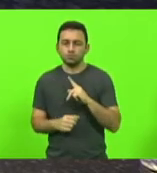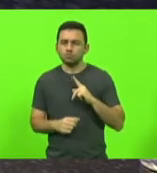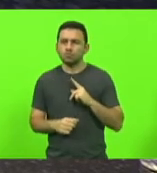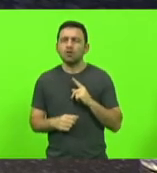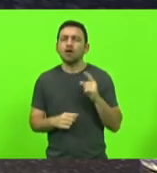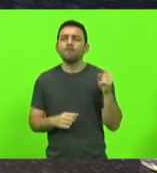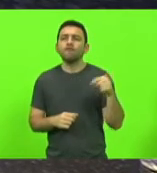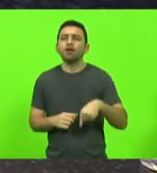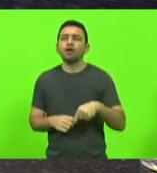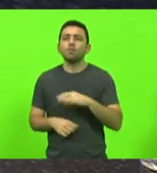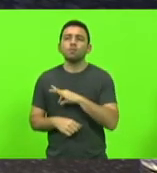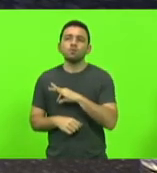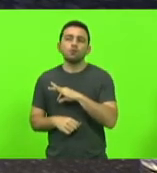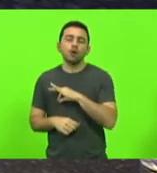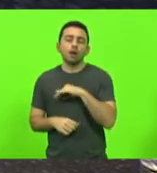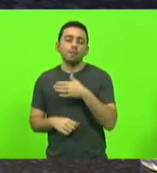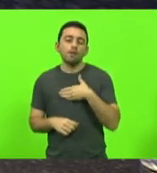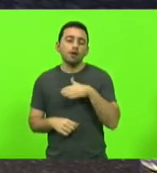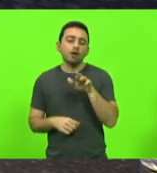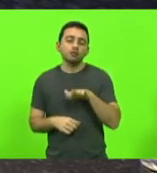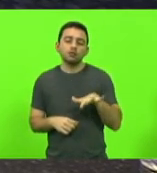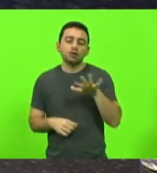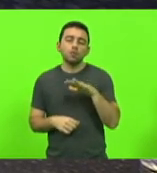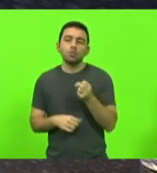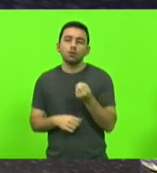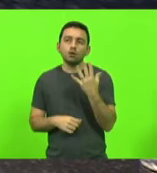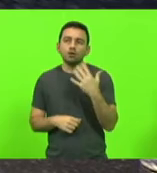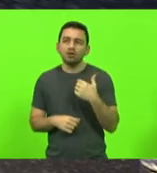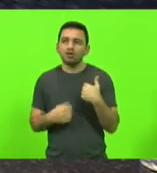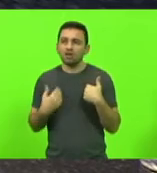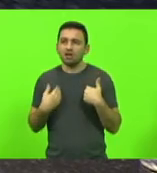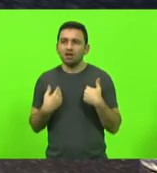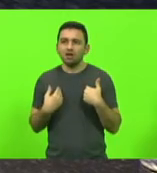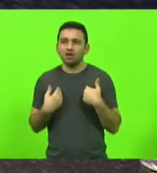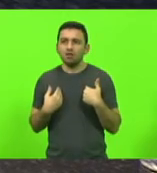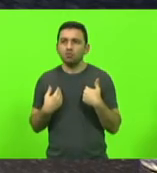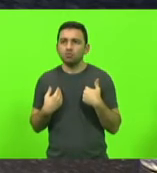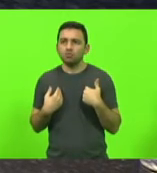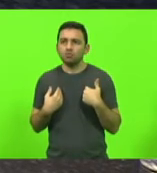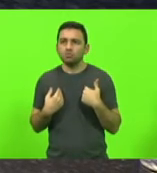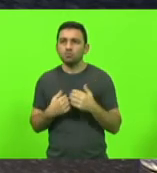vai vir policial para a minha região? Porque eu já sou um que não vou mandar mais...